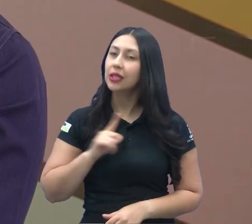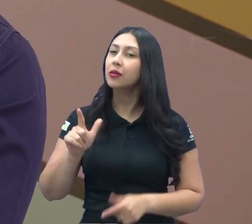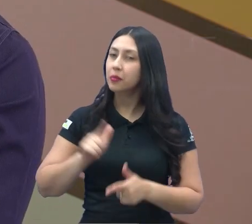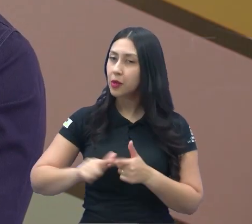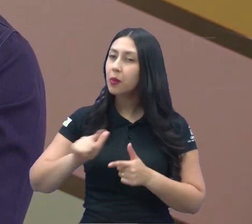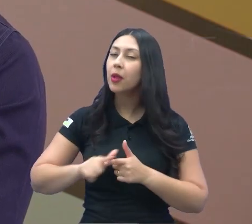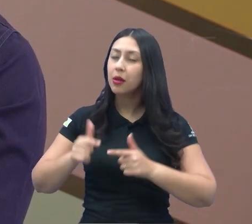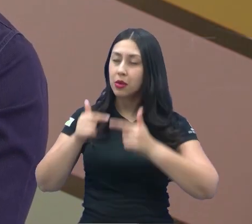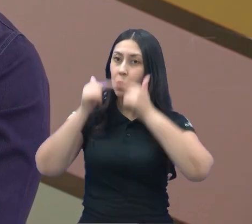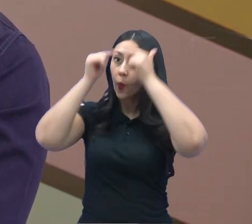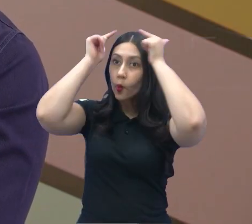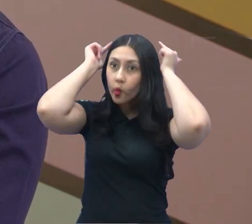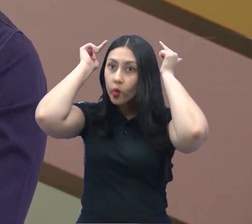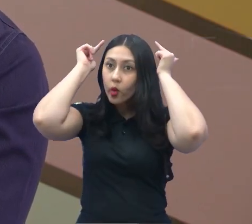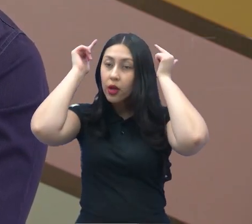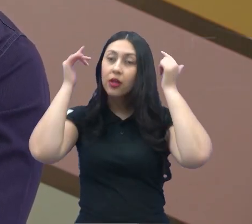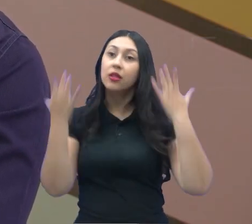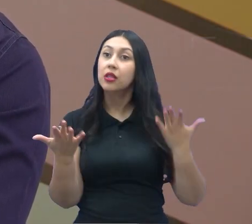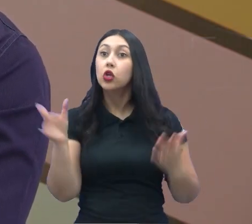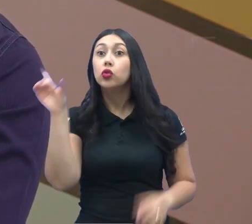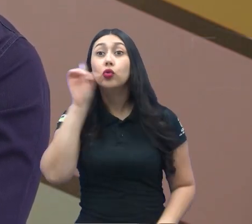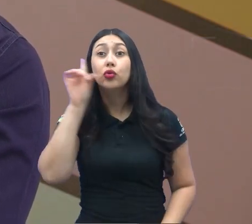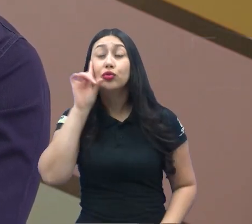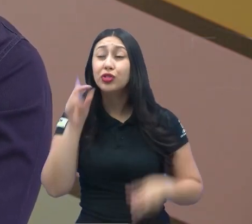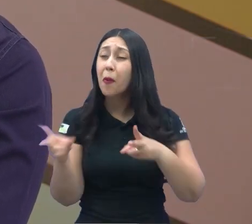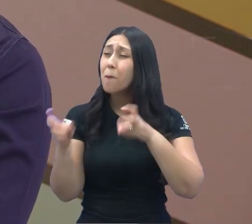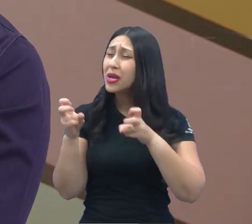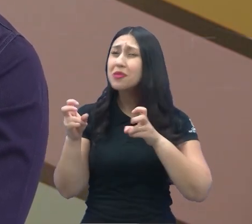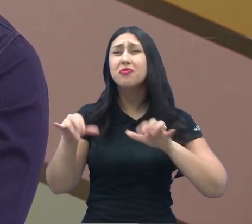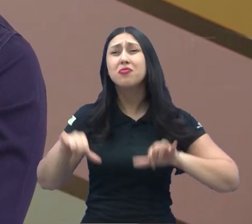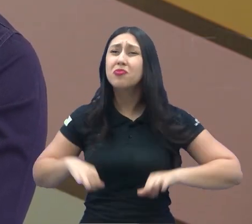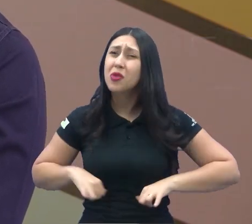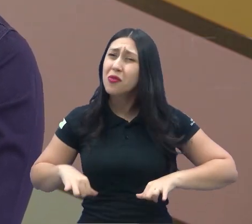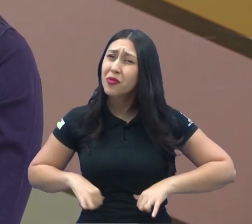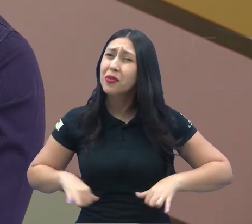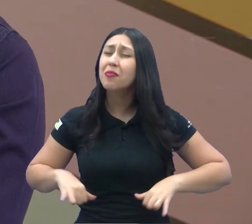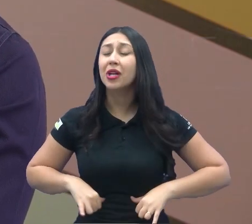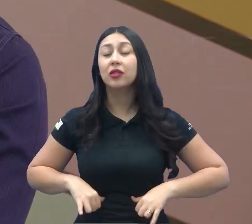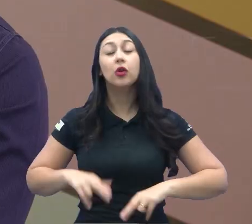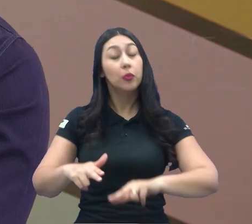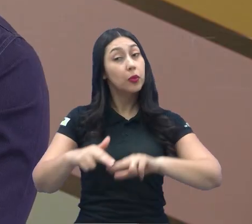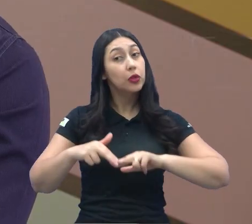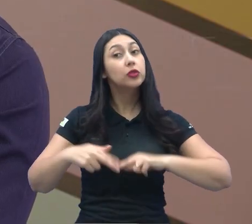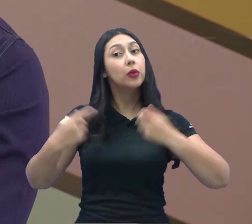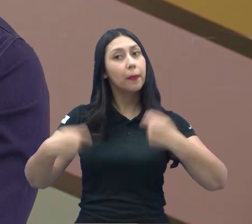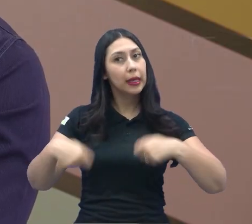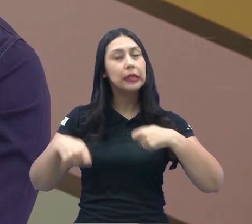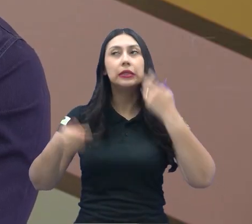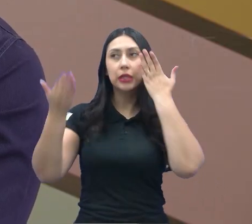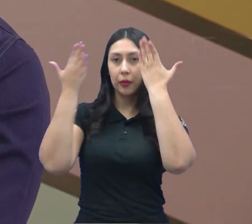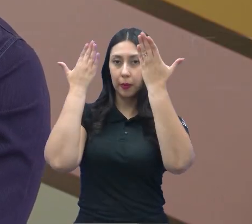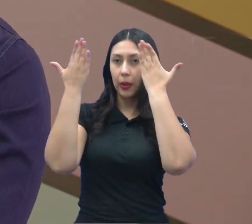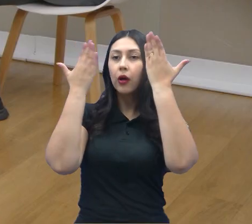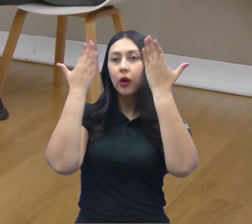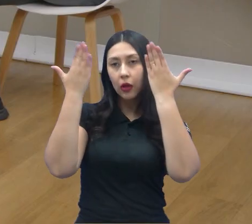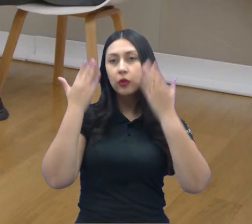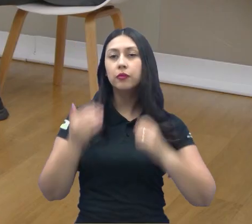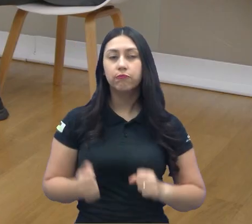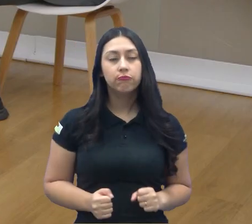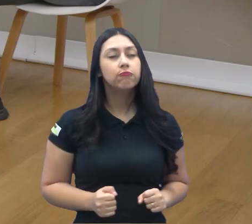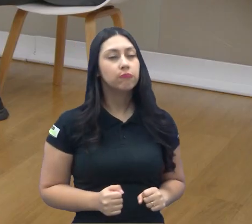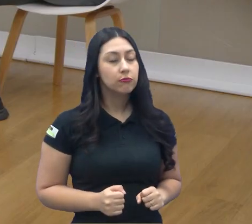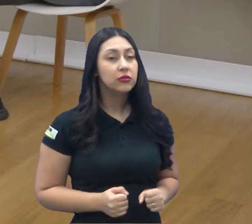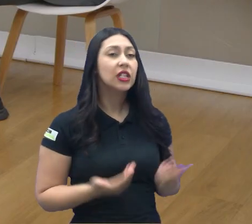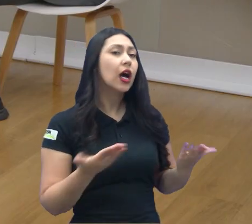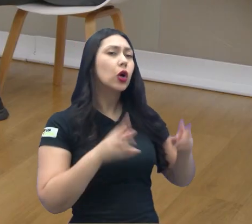isso eu vejo todo dia a dor que essa pessoa sente, né, no cabelo, então tem que buscar ajuda psicológica com certeza. Perfeito. E agora, falando um